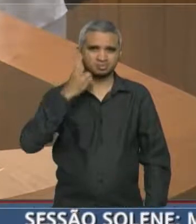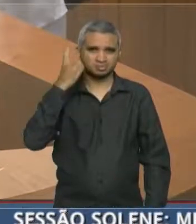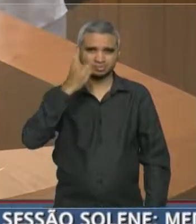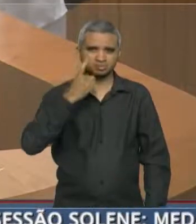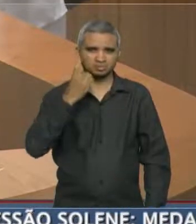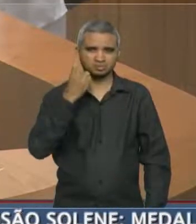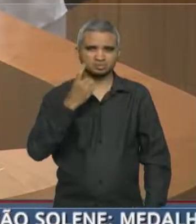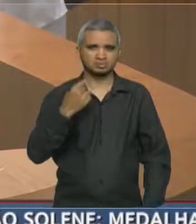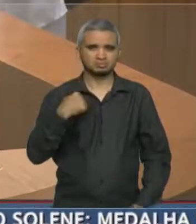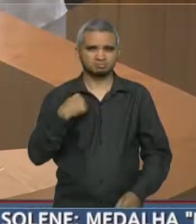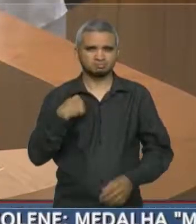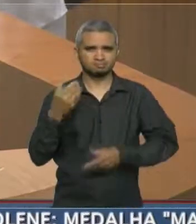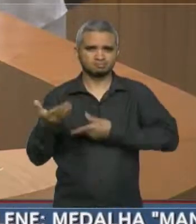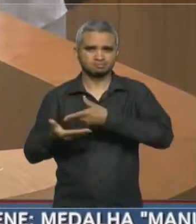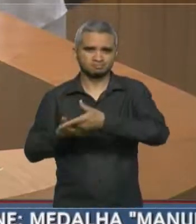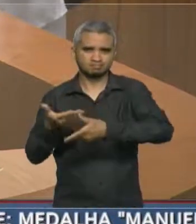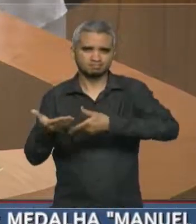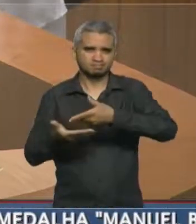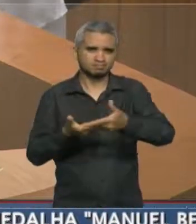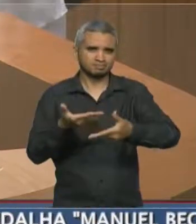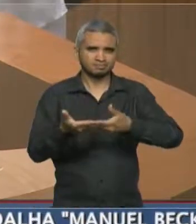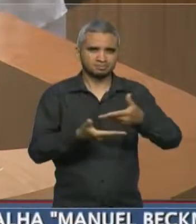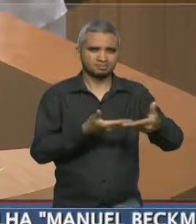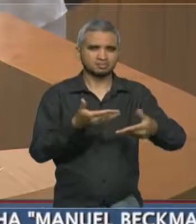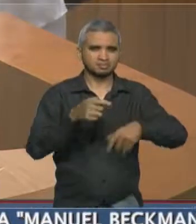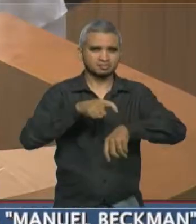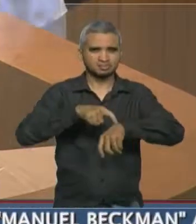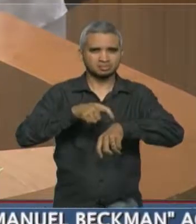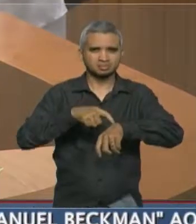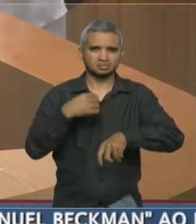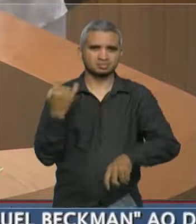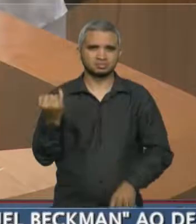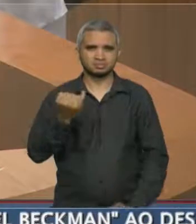compartilhei de muitos momentos importantes,